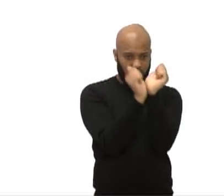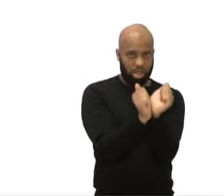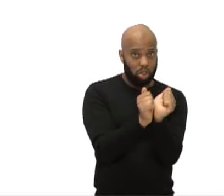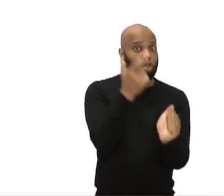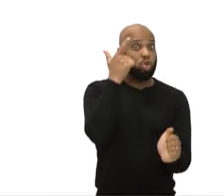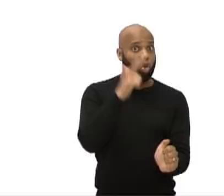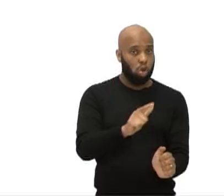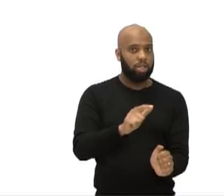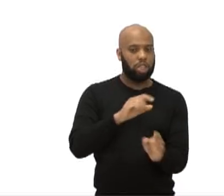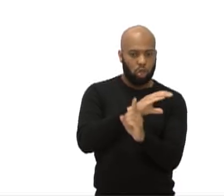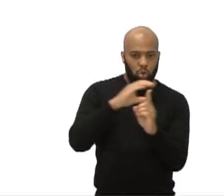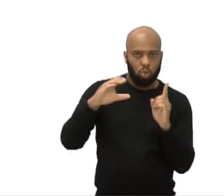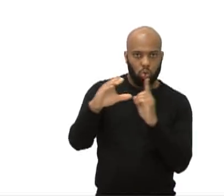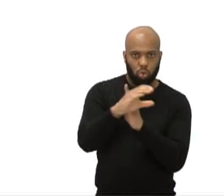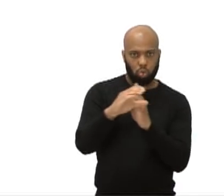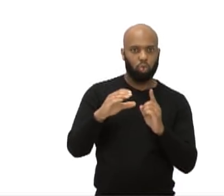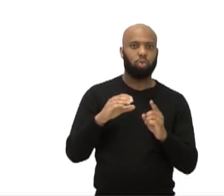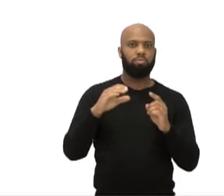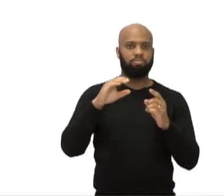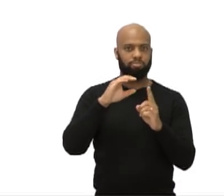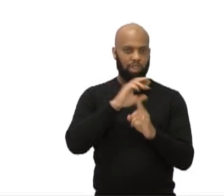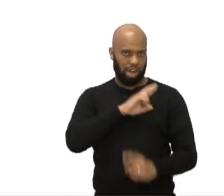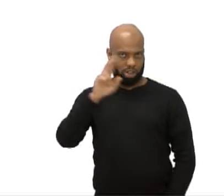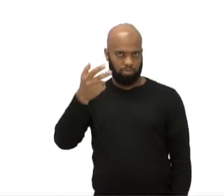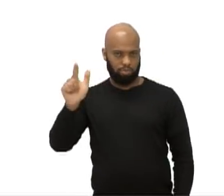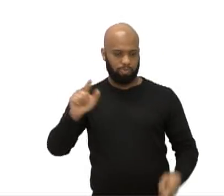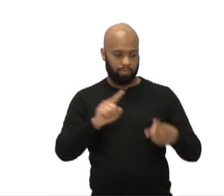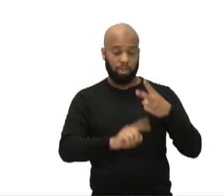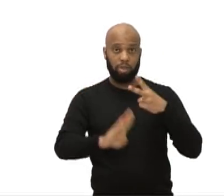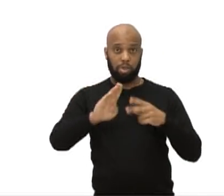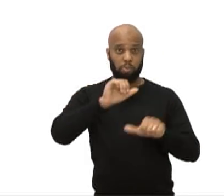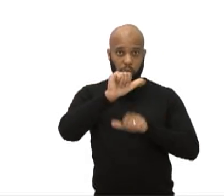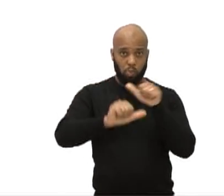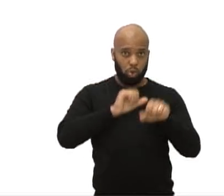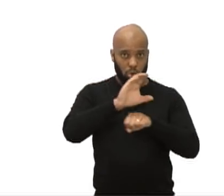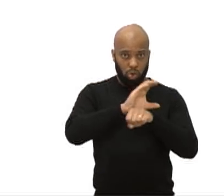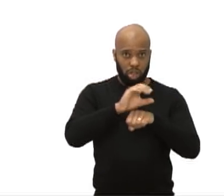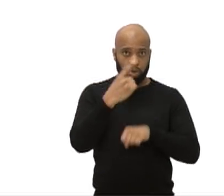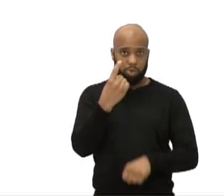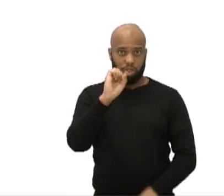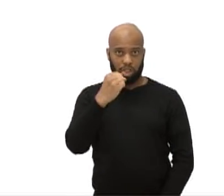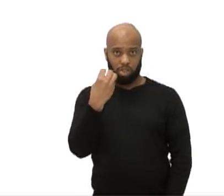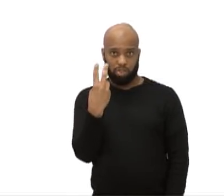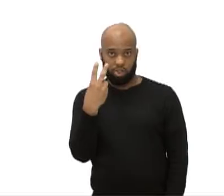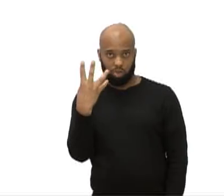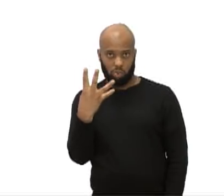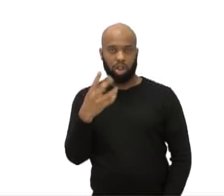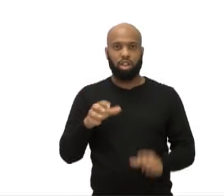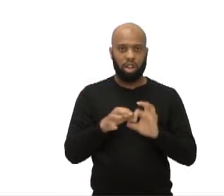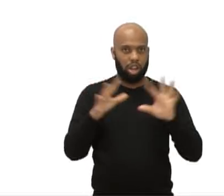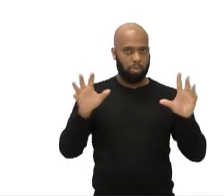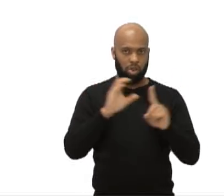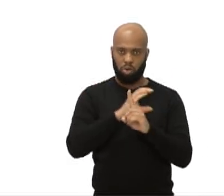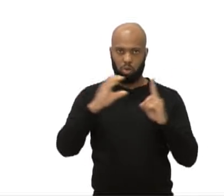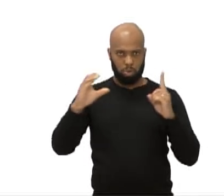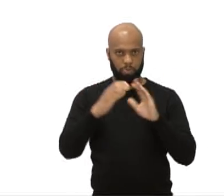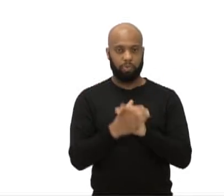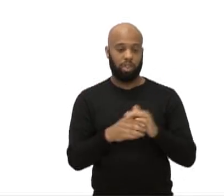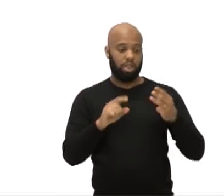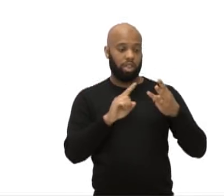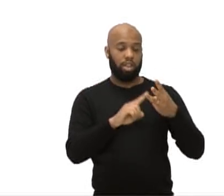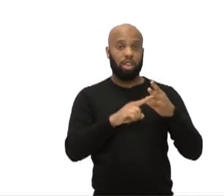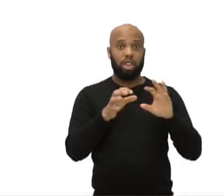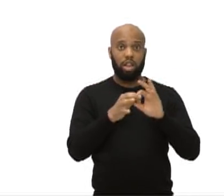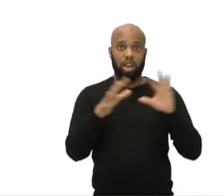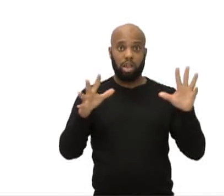outras religiões. Essa é a alternativa A. B. Alterou a Constituição de 1824, permitindo o culto malê. C. Permitiu a